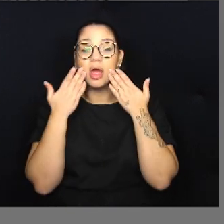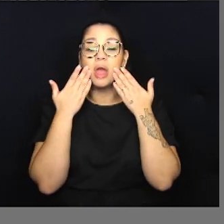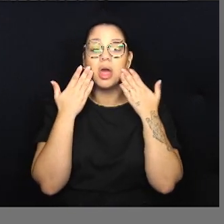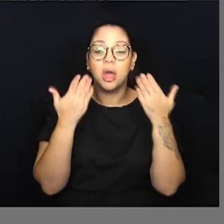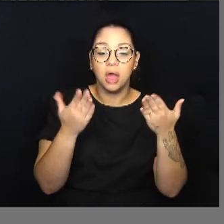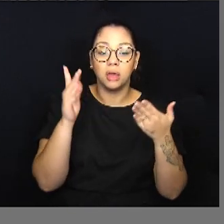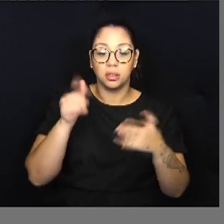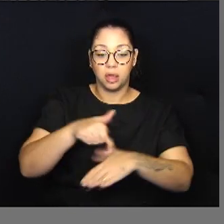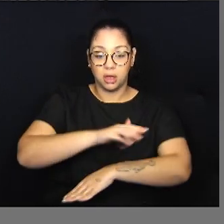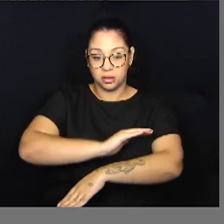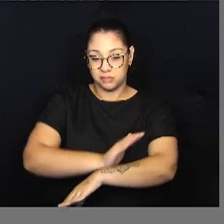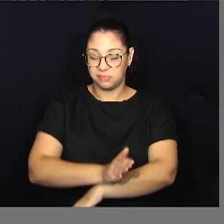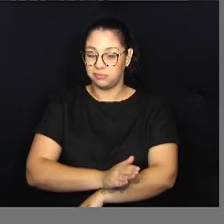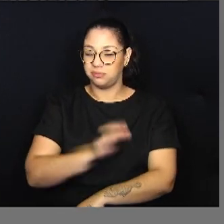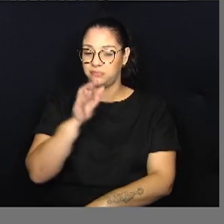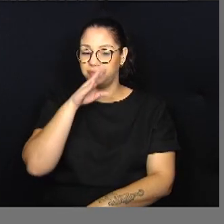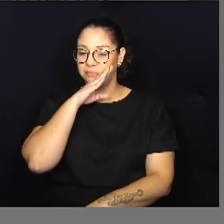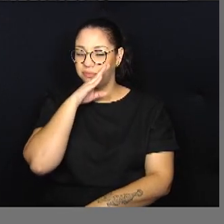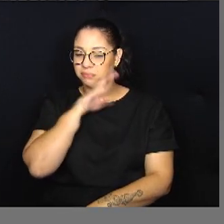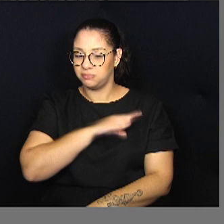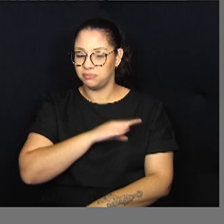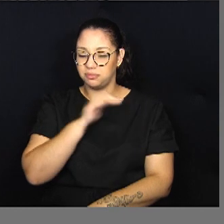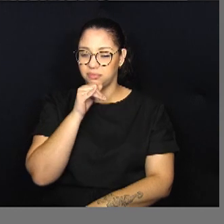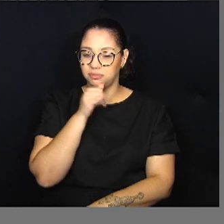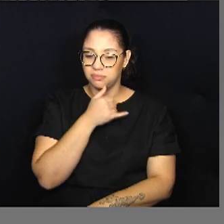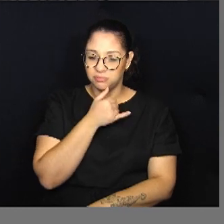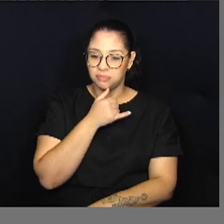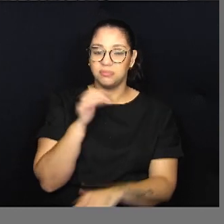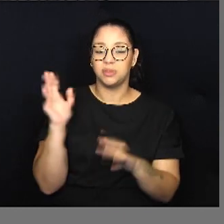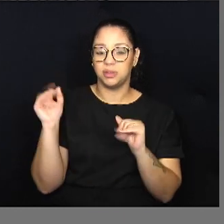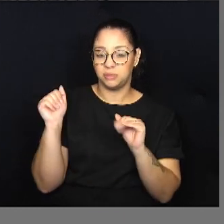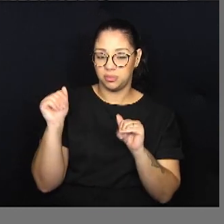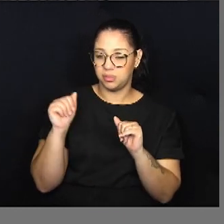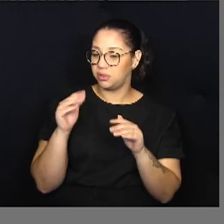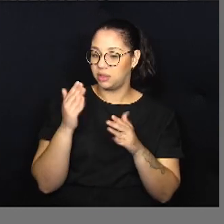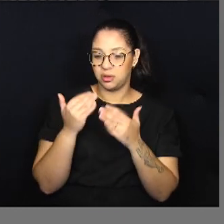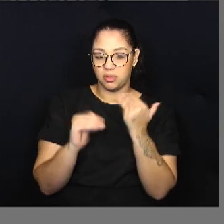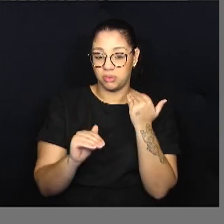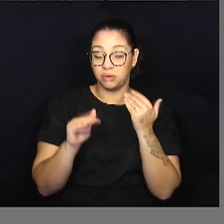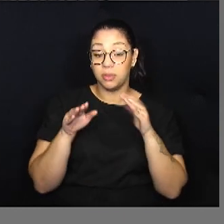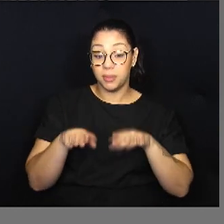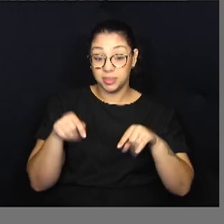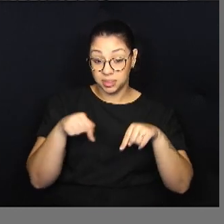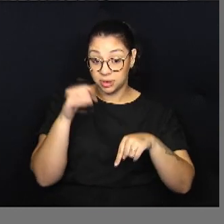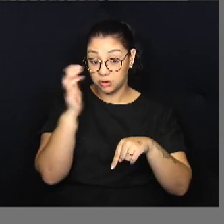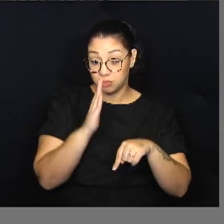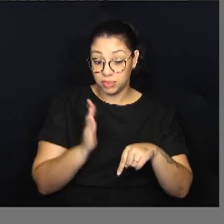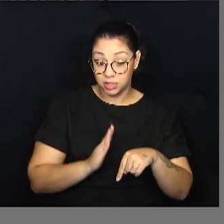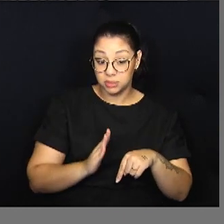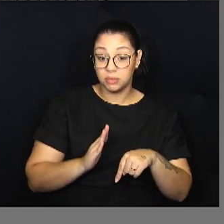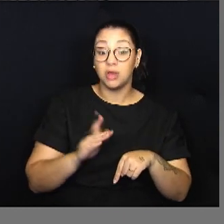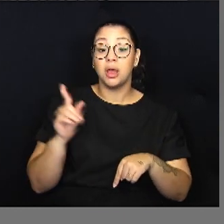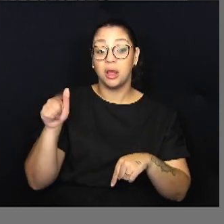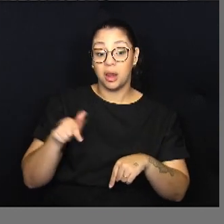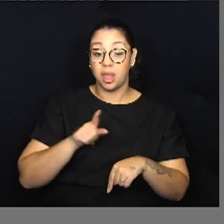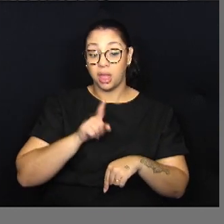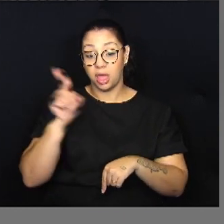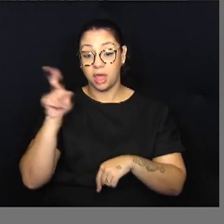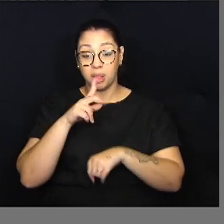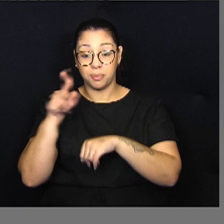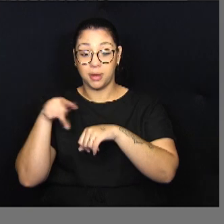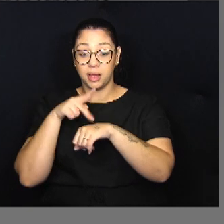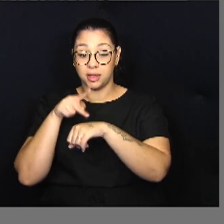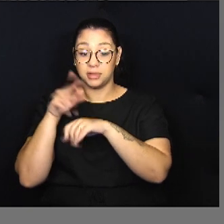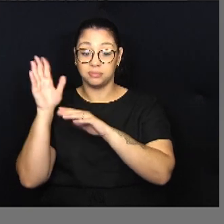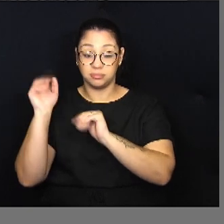pelos espanhóis que não concordam, mas hoje no Brasil, a Espanha é conhecida como um país de racistas. E,